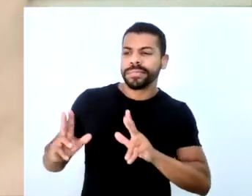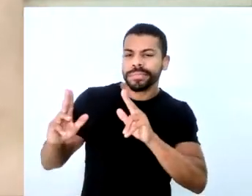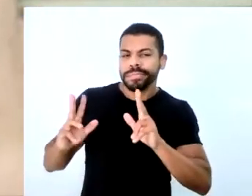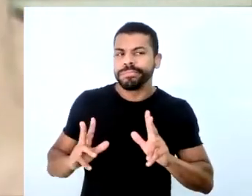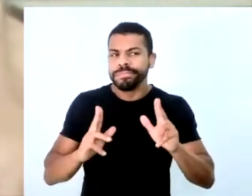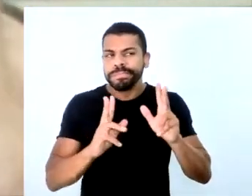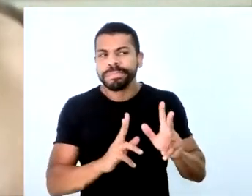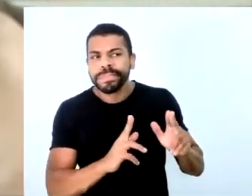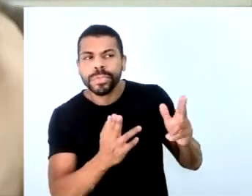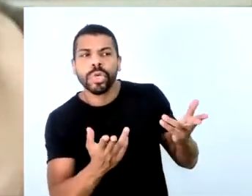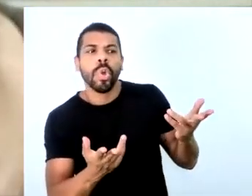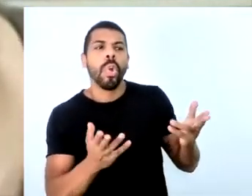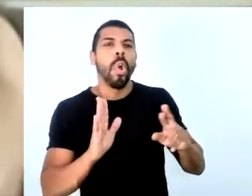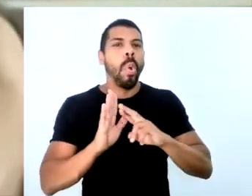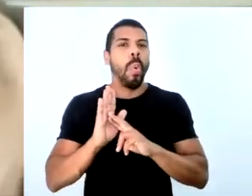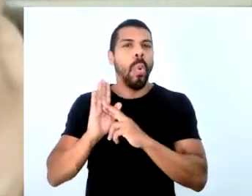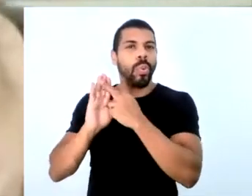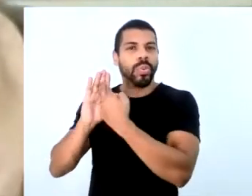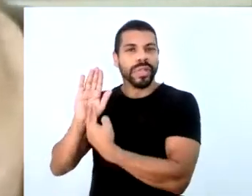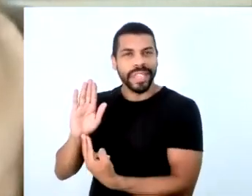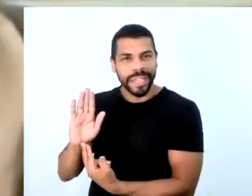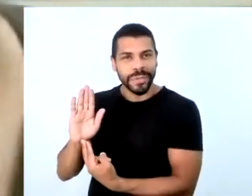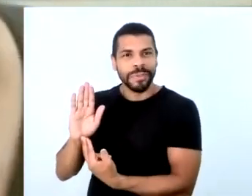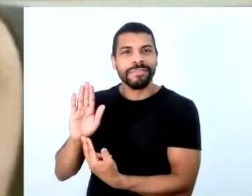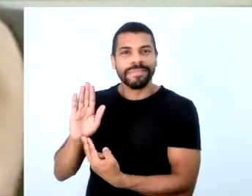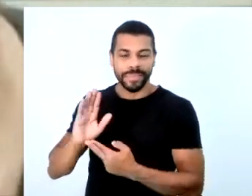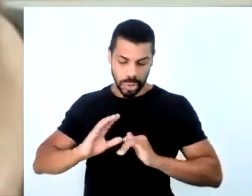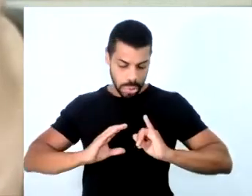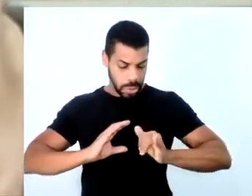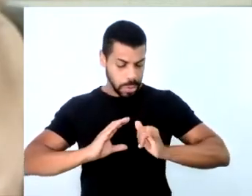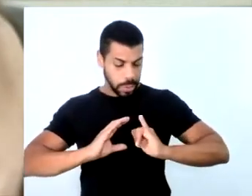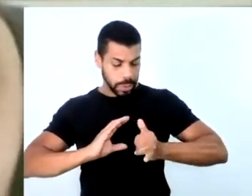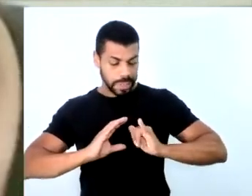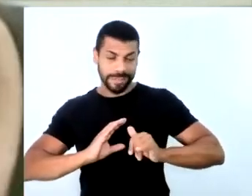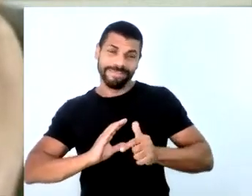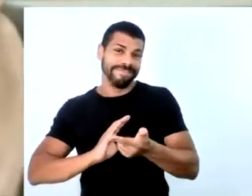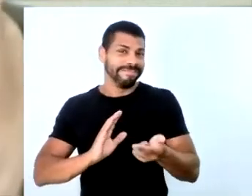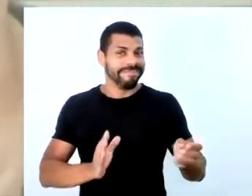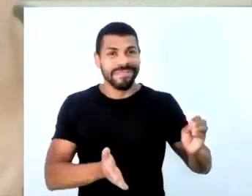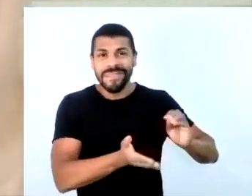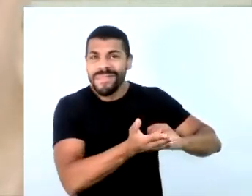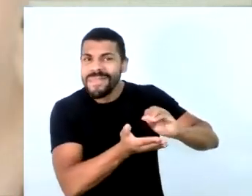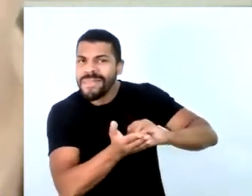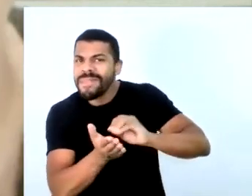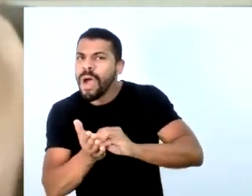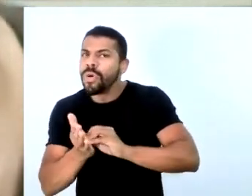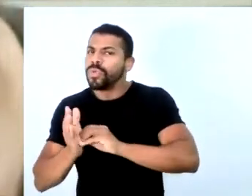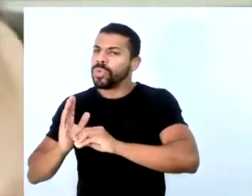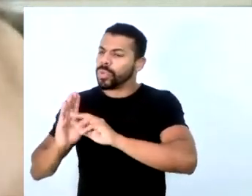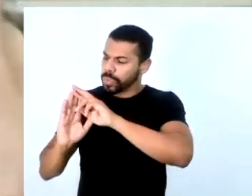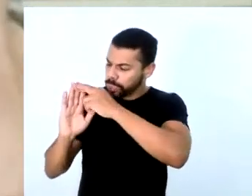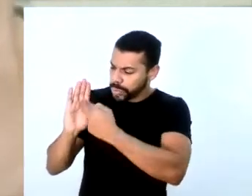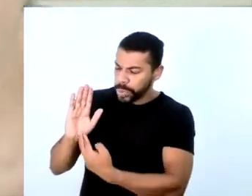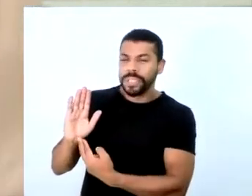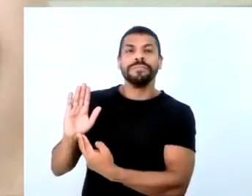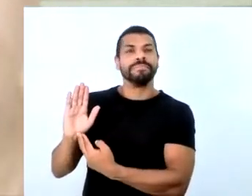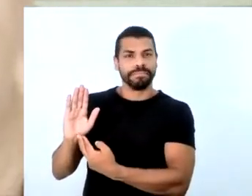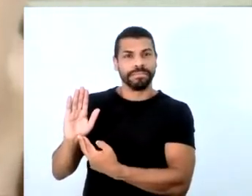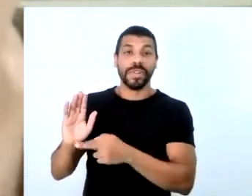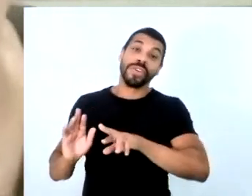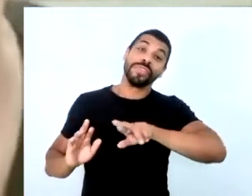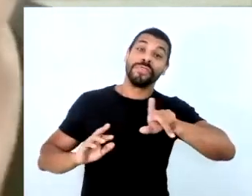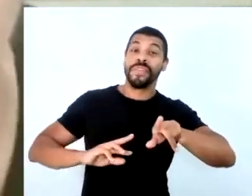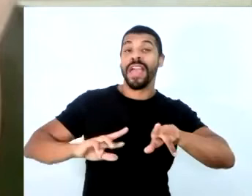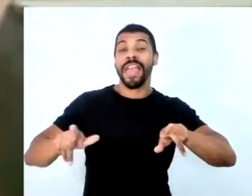Estrelas. Muitas vezes a montagem assume um papel de roteiro num documentário quando ele não está tão